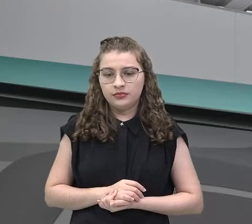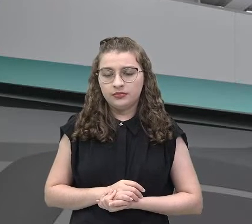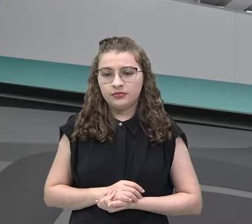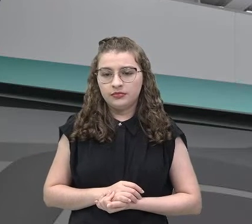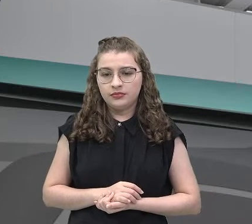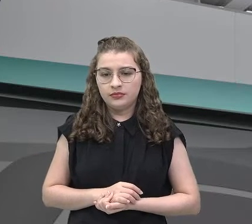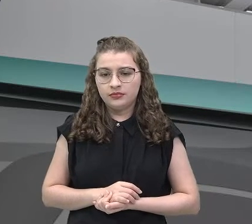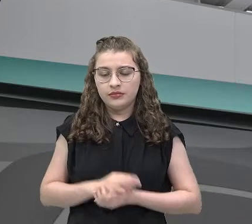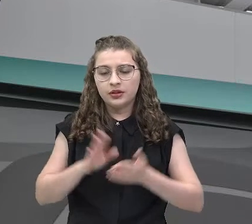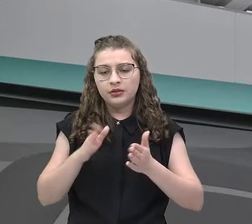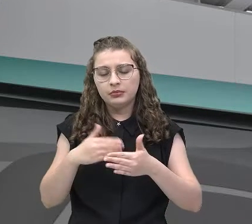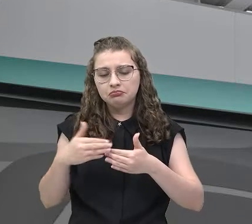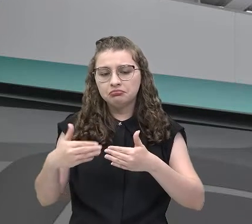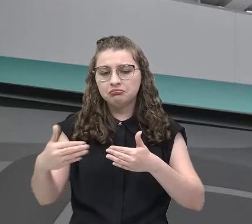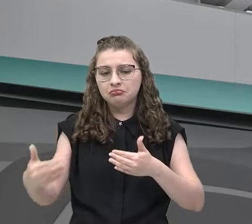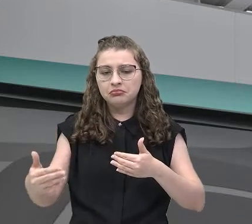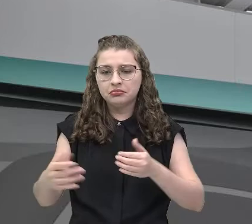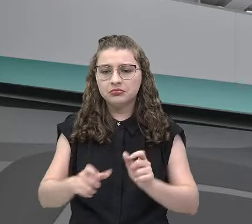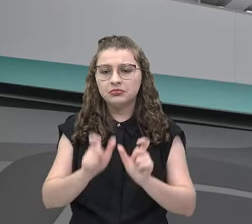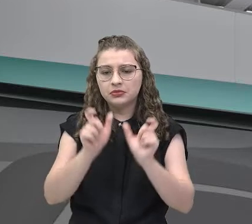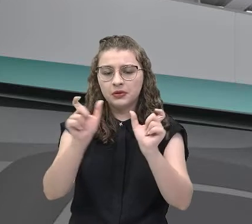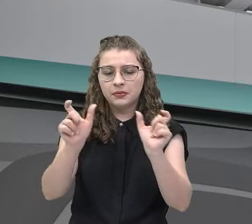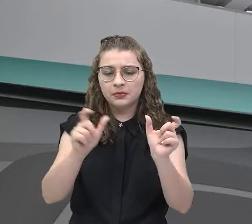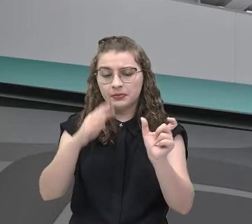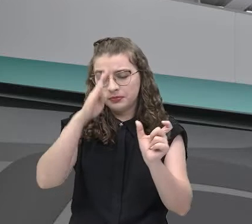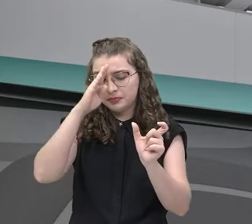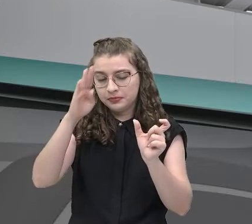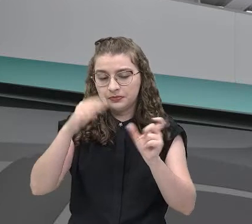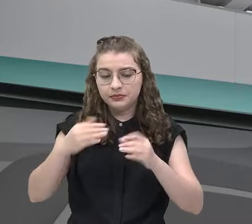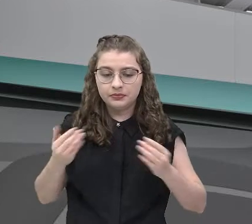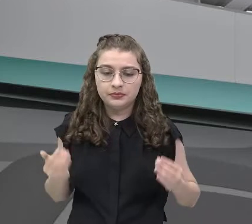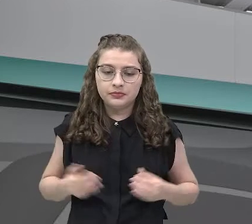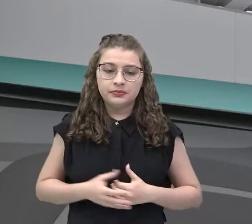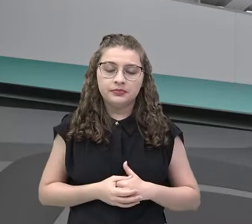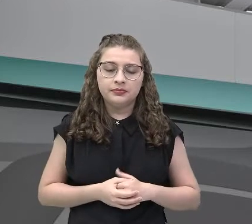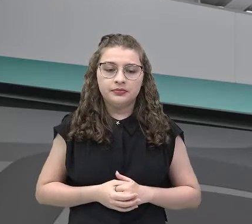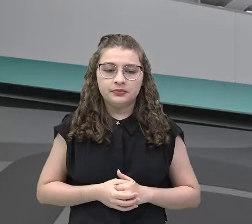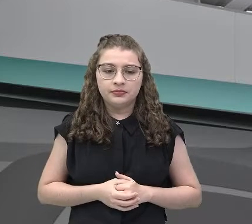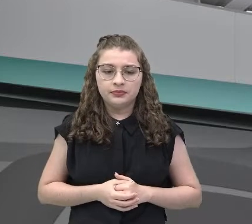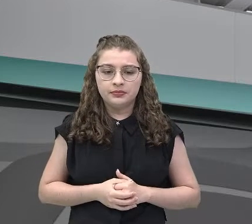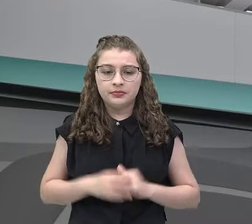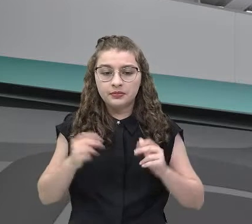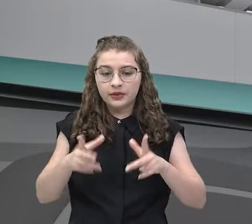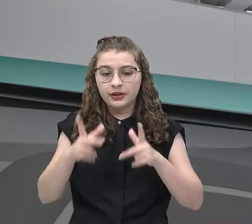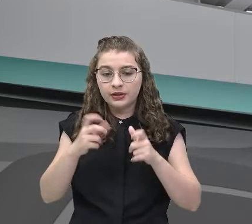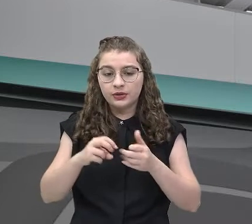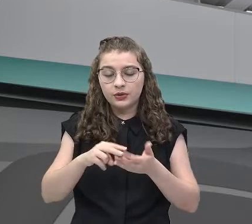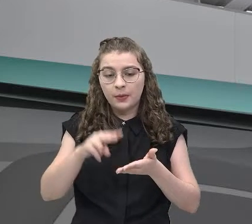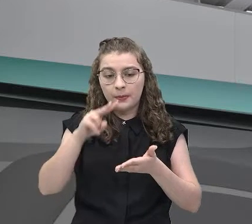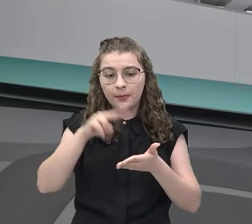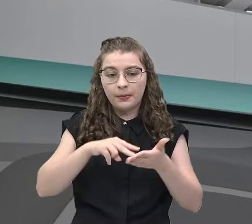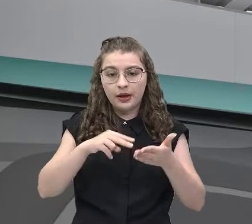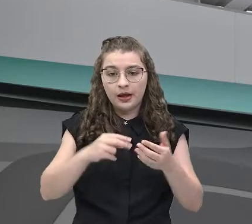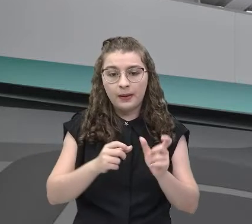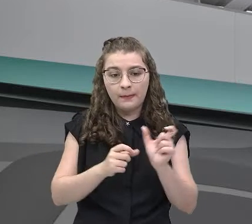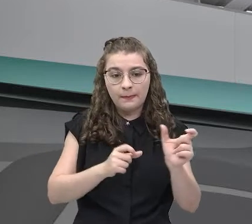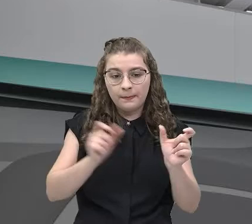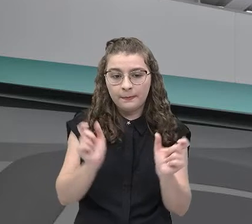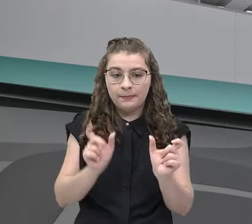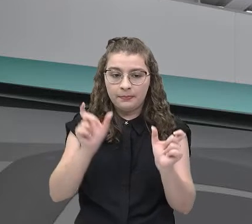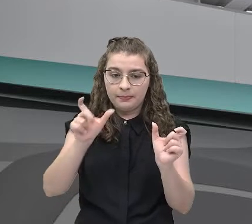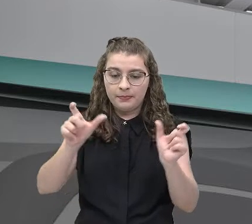exemplo. E aí dá sequência lá do exemplo que ele quer mostrar. O que mais nós temos? Prestar atenção nas palavras cognatas.